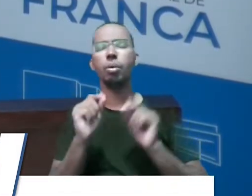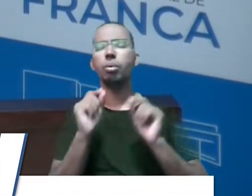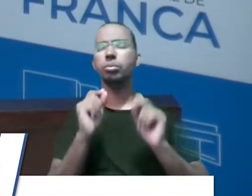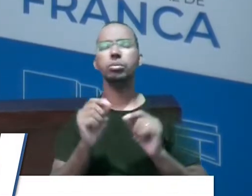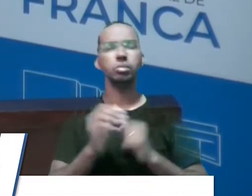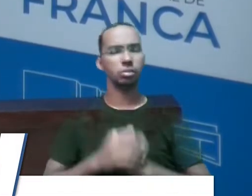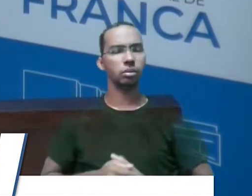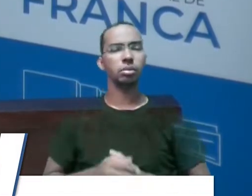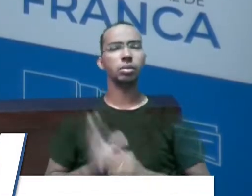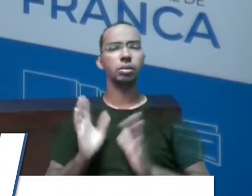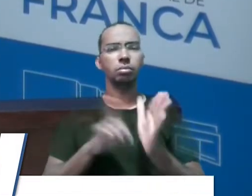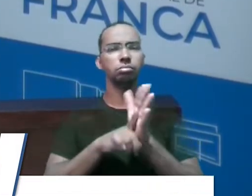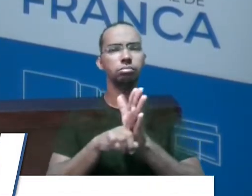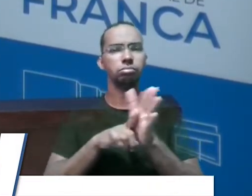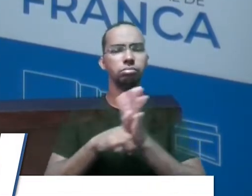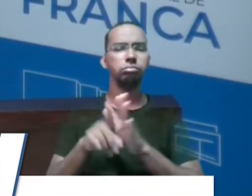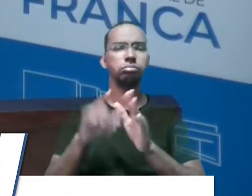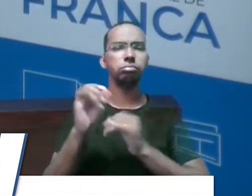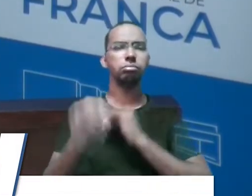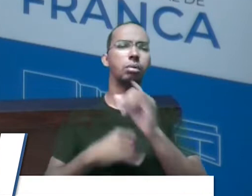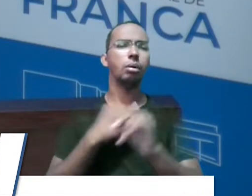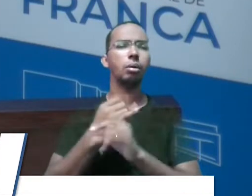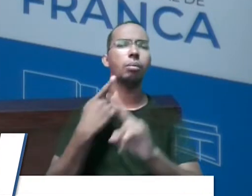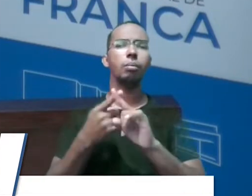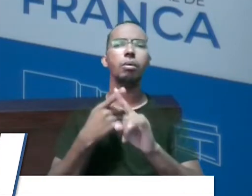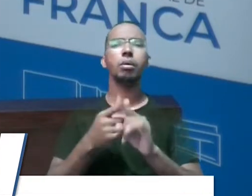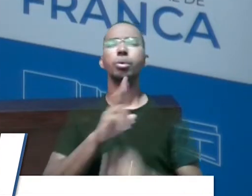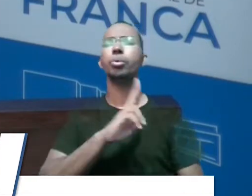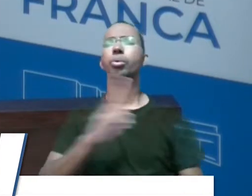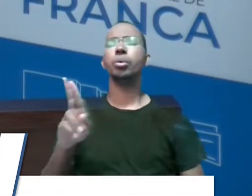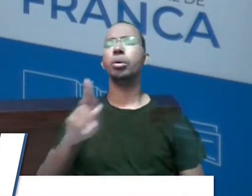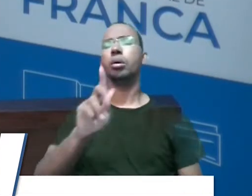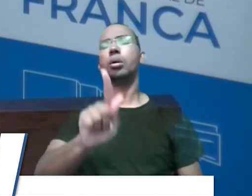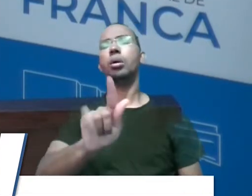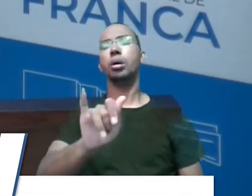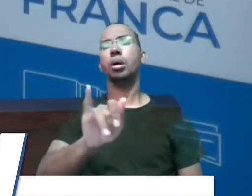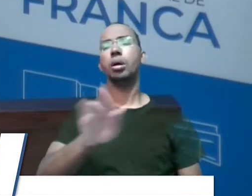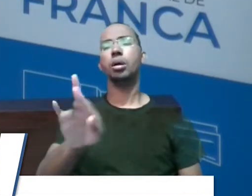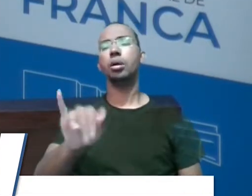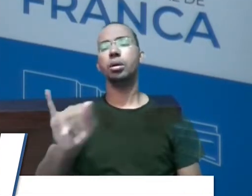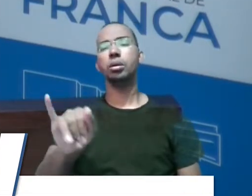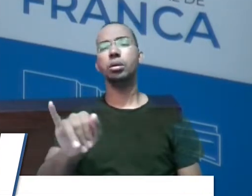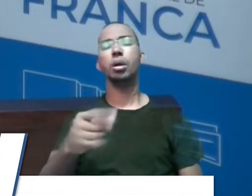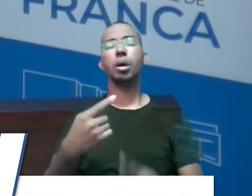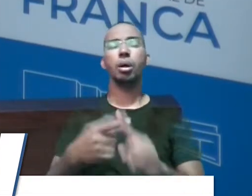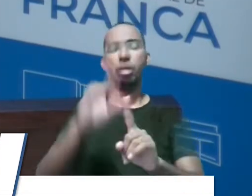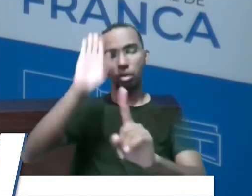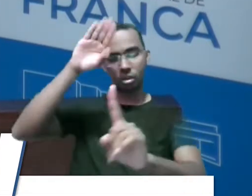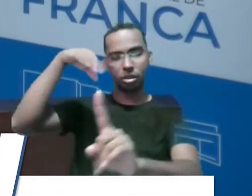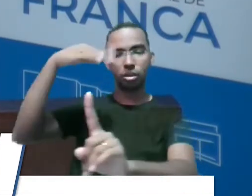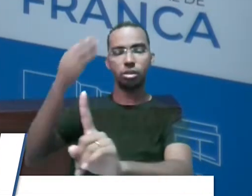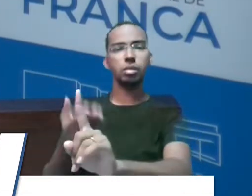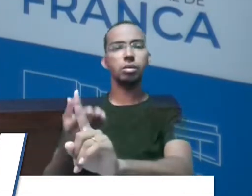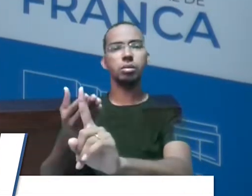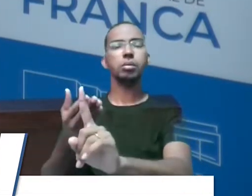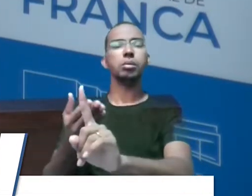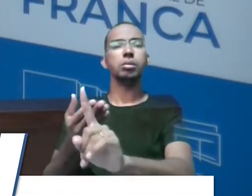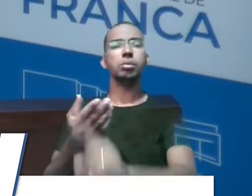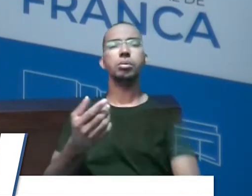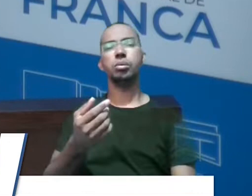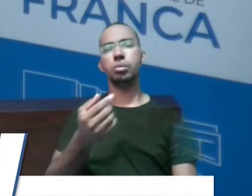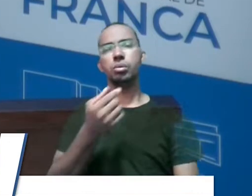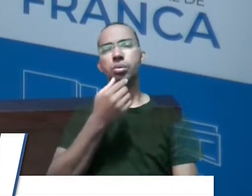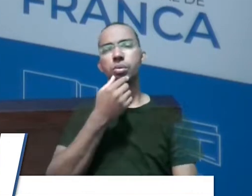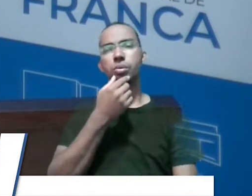uma pesquisa na internet, por que chama gari? Chama gari porque é homenagem a